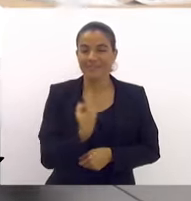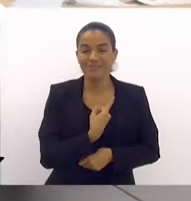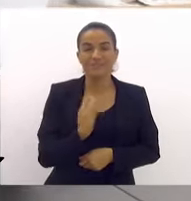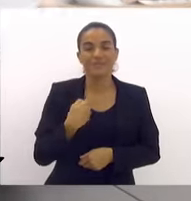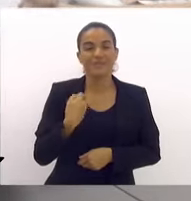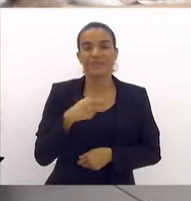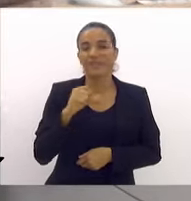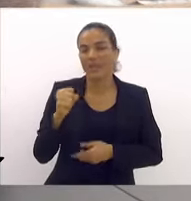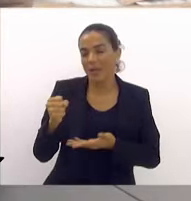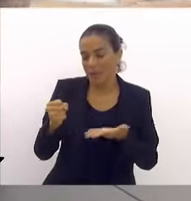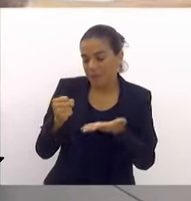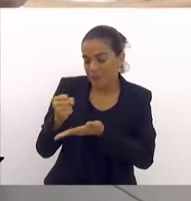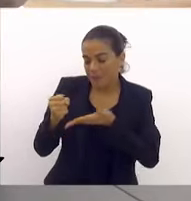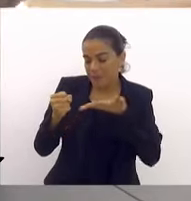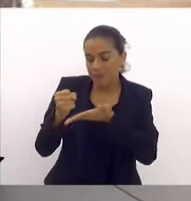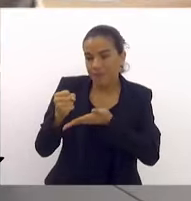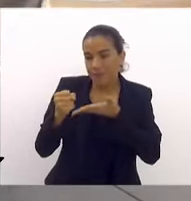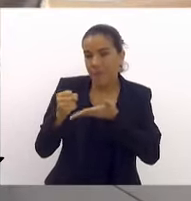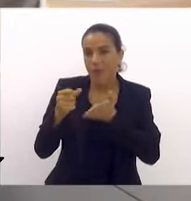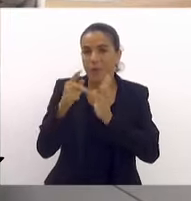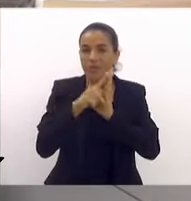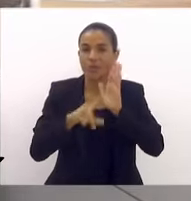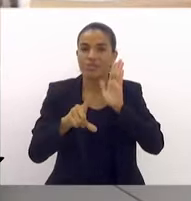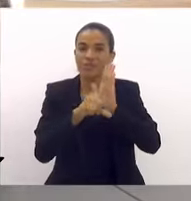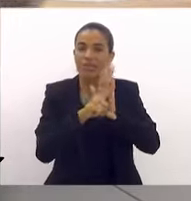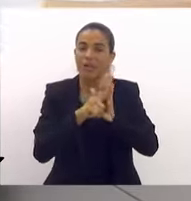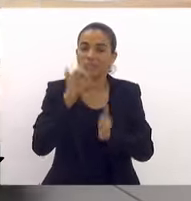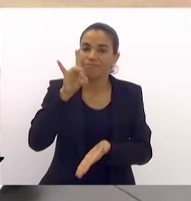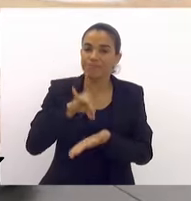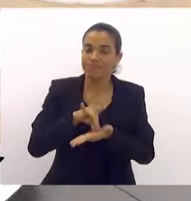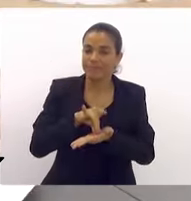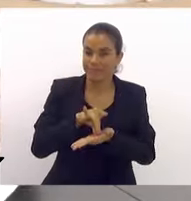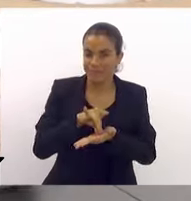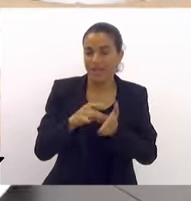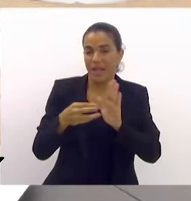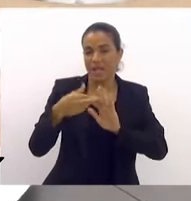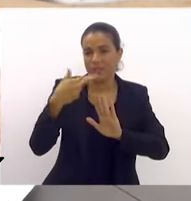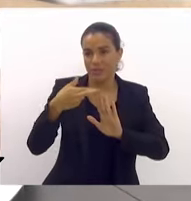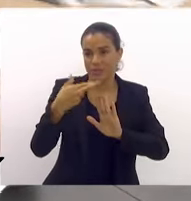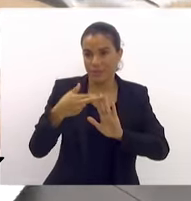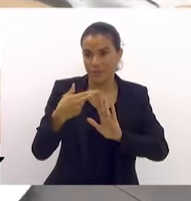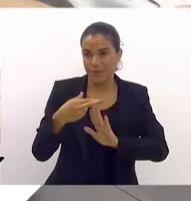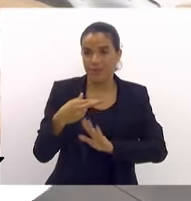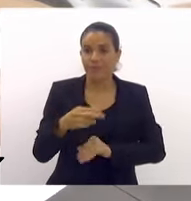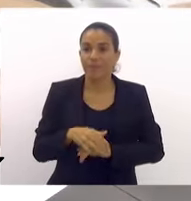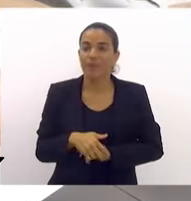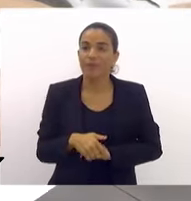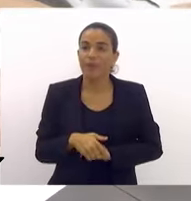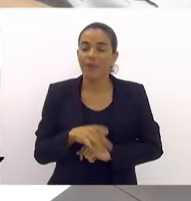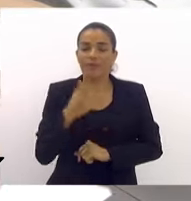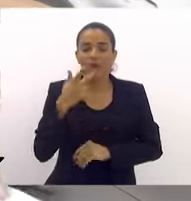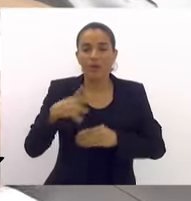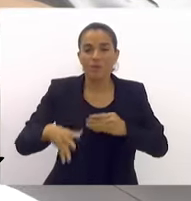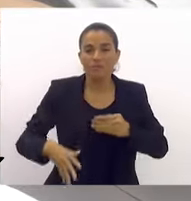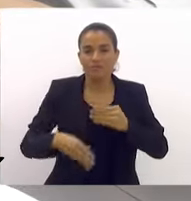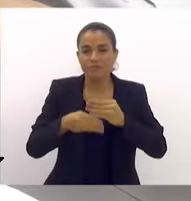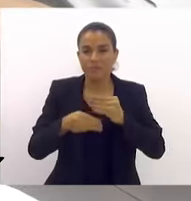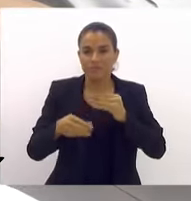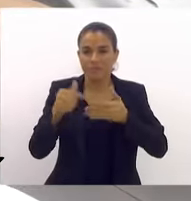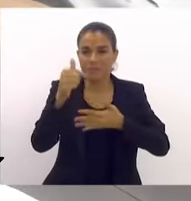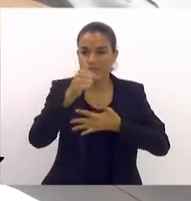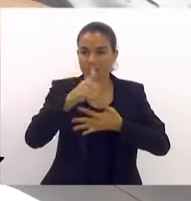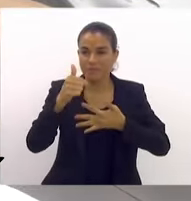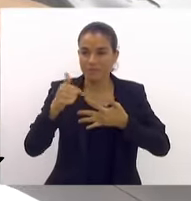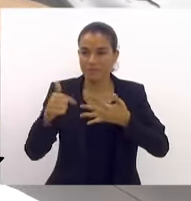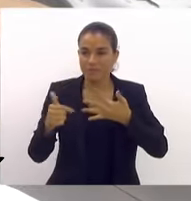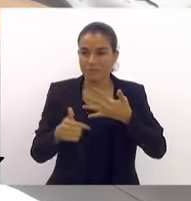base o nosso projeto original de resolução. O doutor Fernando Amorim me disse que ele acrescentou alguns pontos